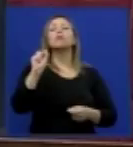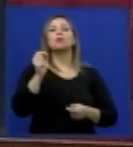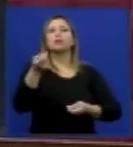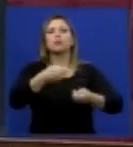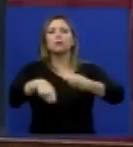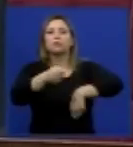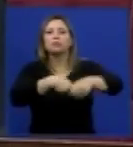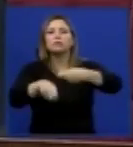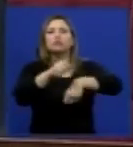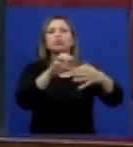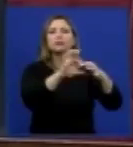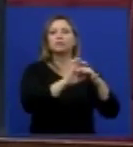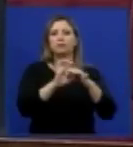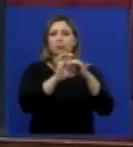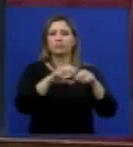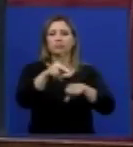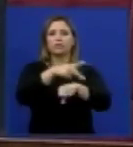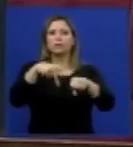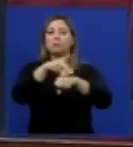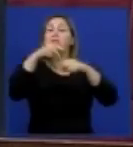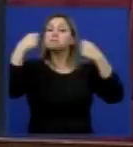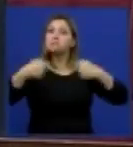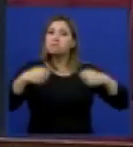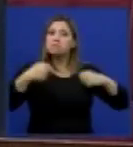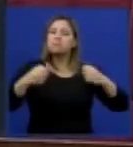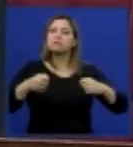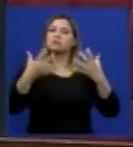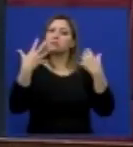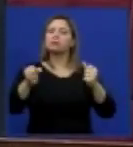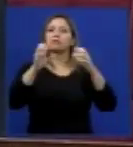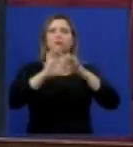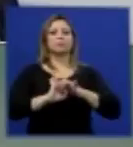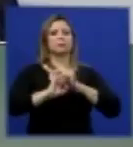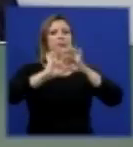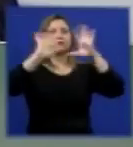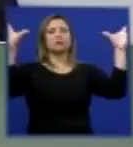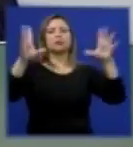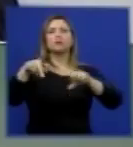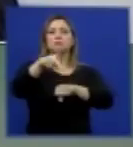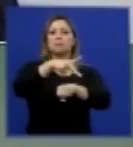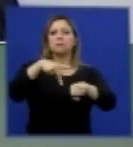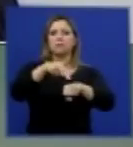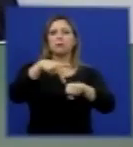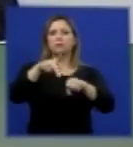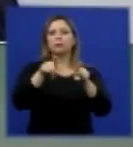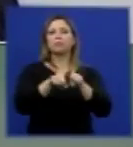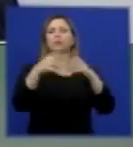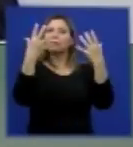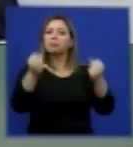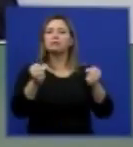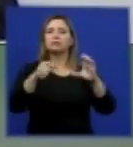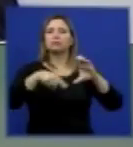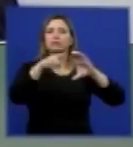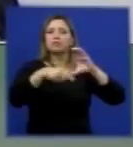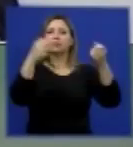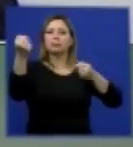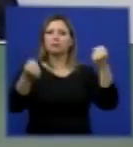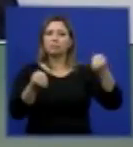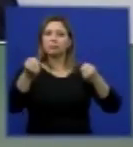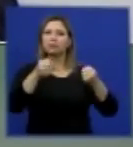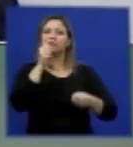de que fosse aberto a importação de pneus reformados, remoldados,